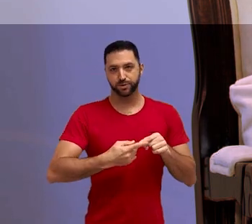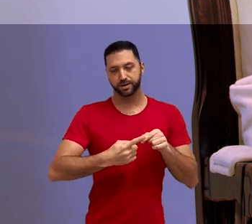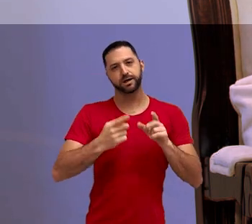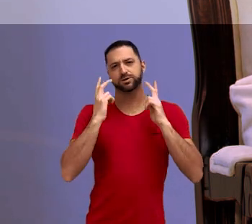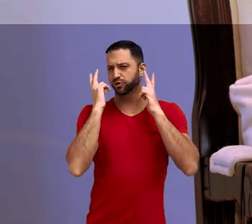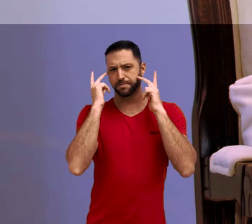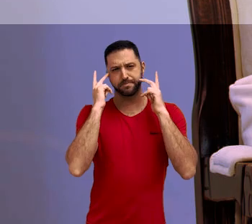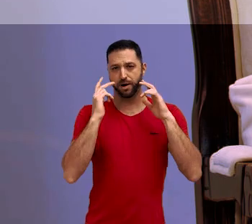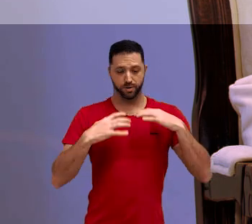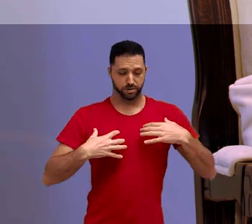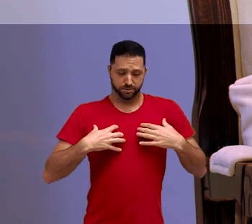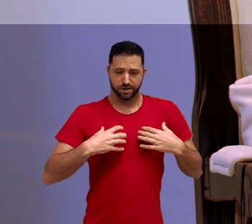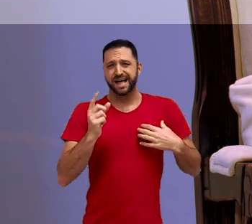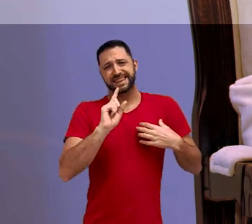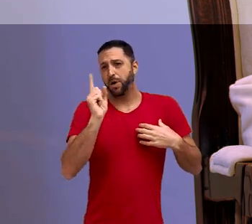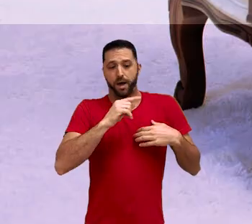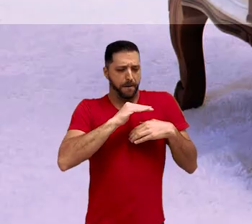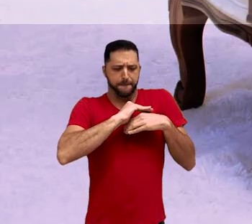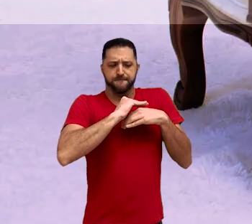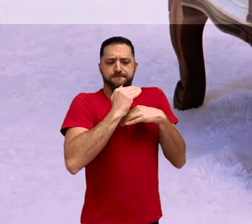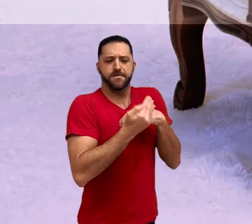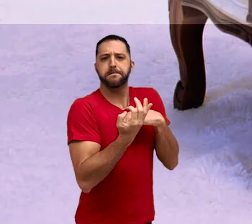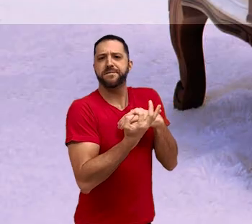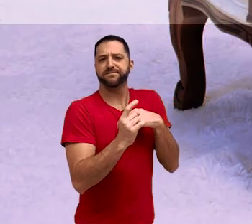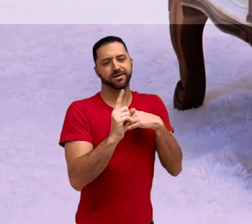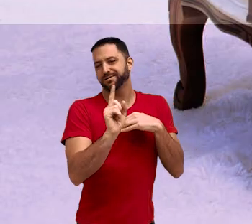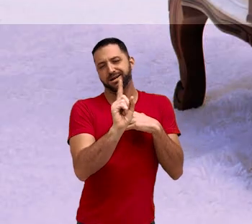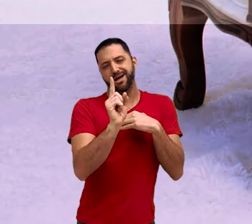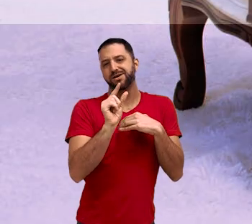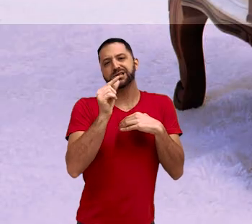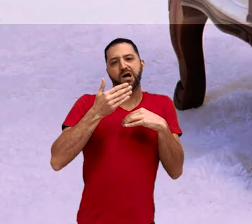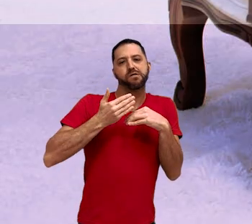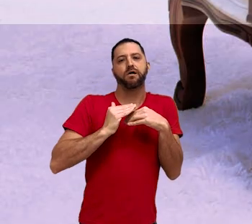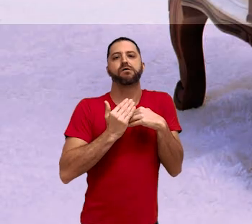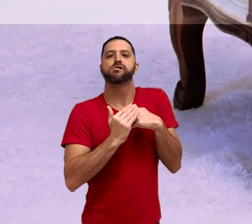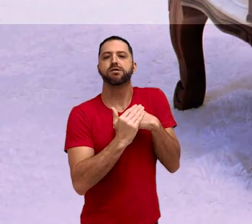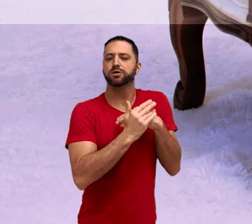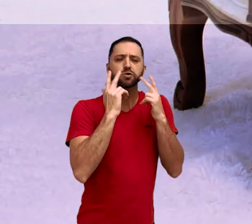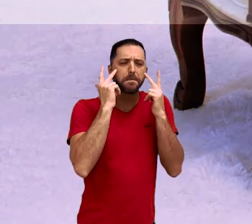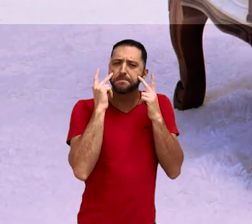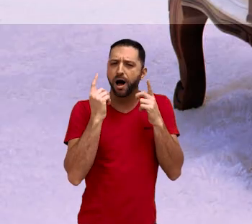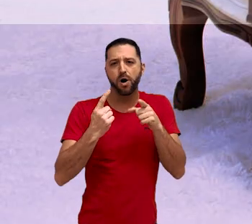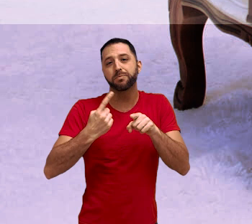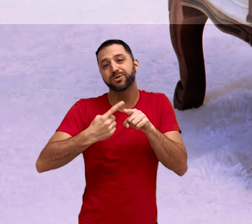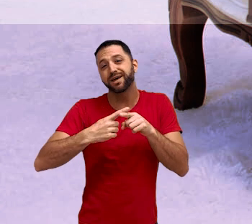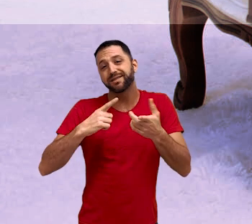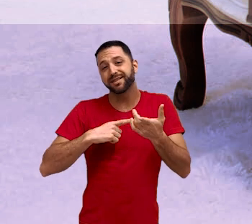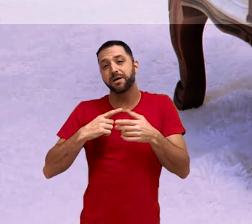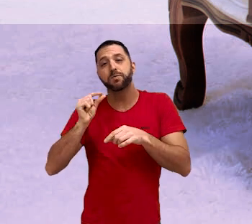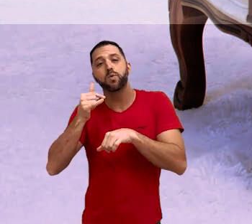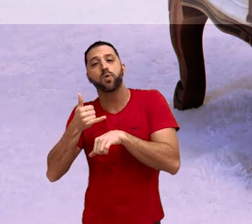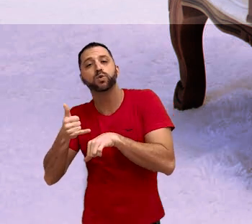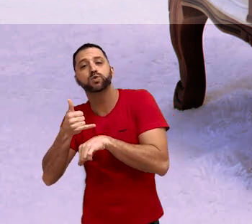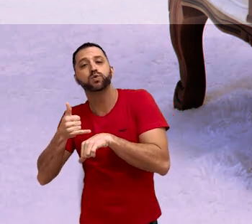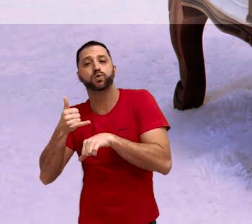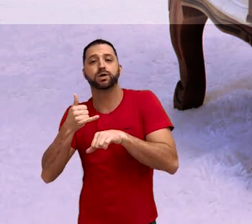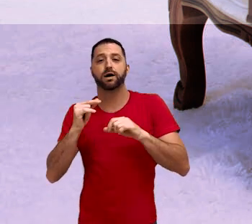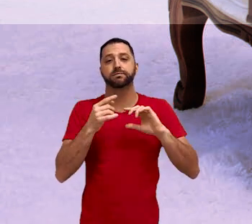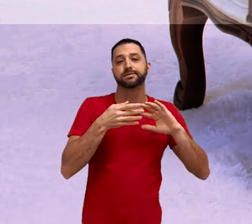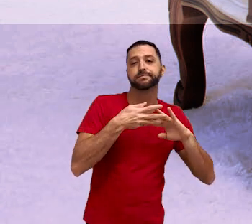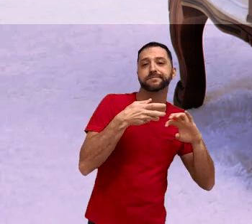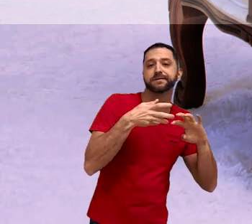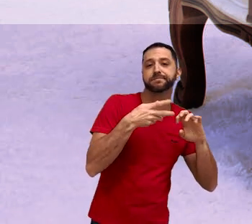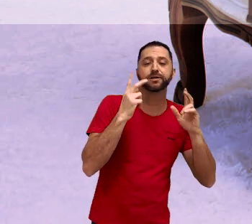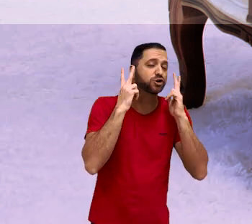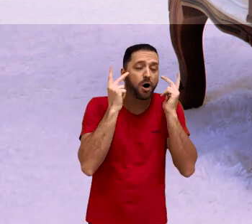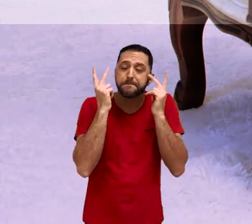nossa mama, ela não é homogênea. Como ela é constituída por tecido gorduroso e tecido fibroglandular, você vai descobrir que tem umas áreas